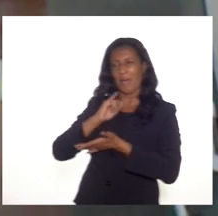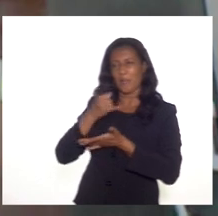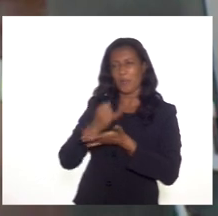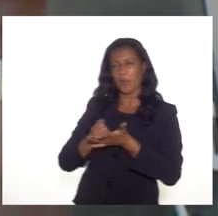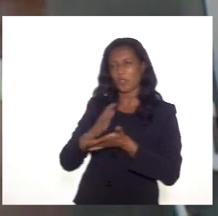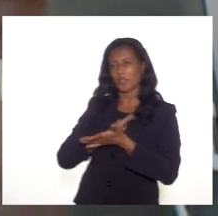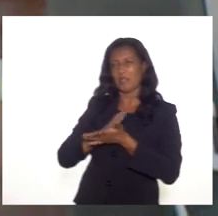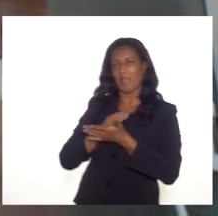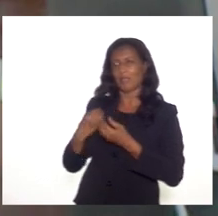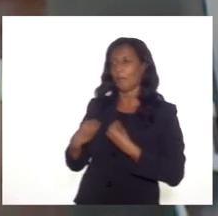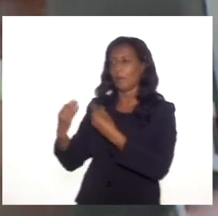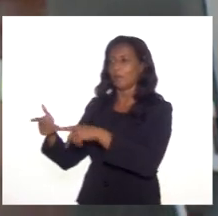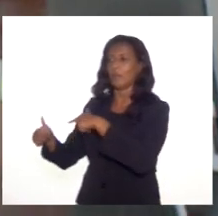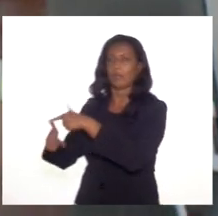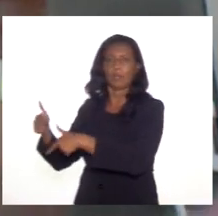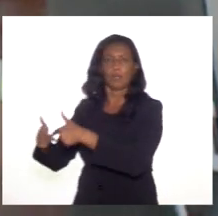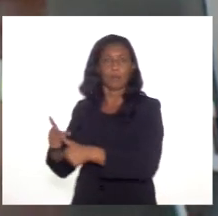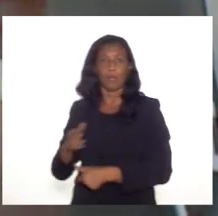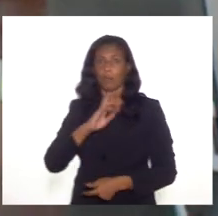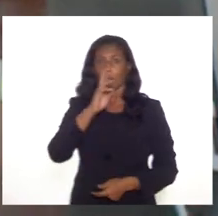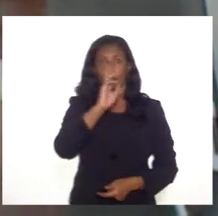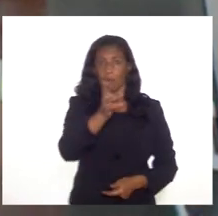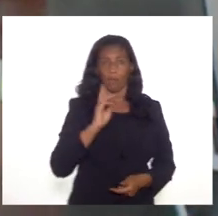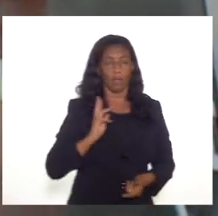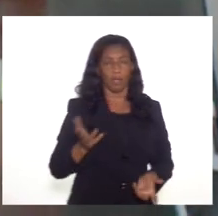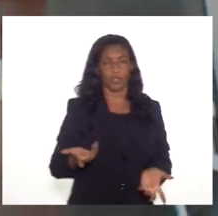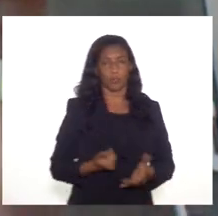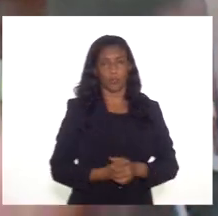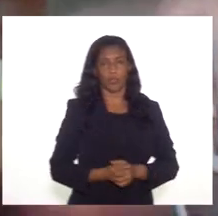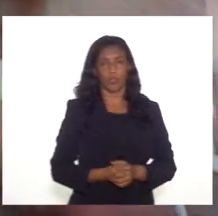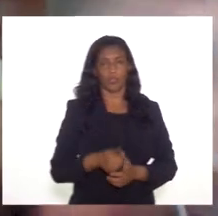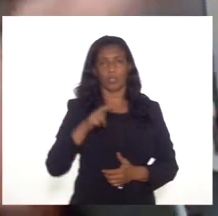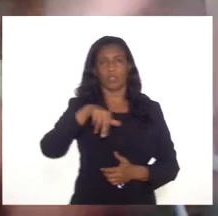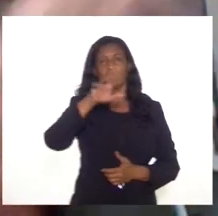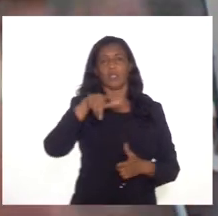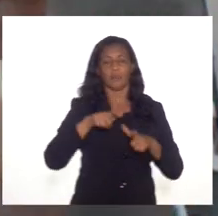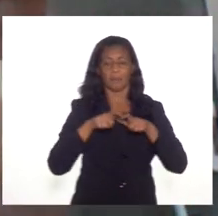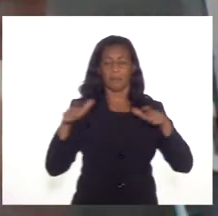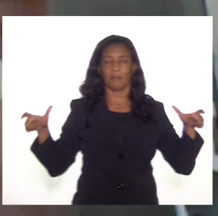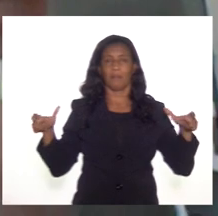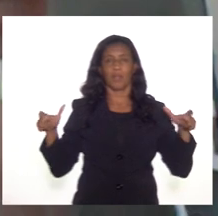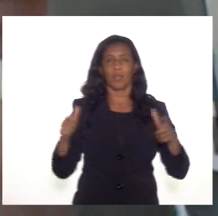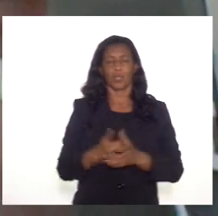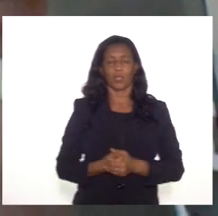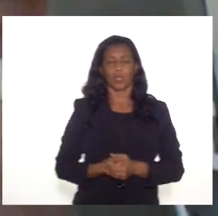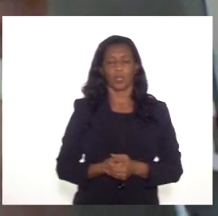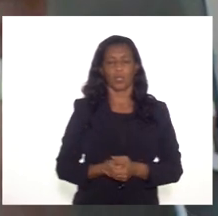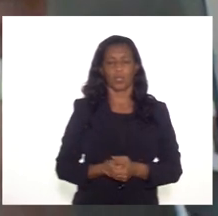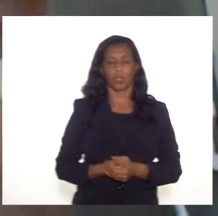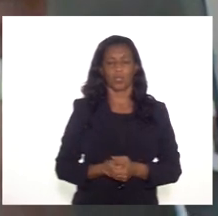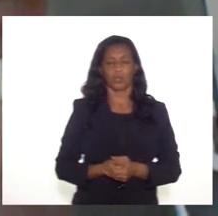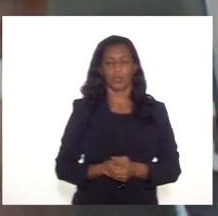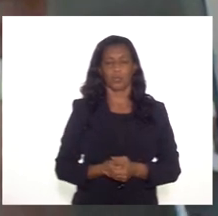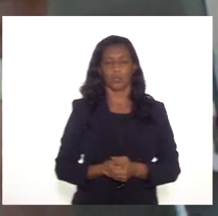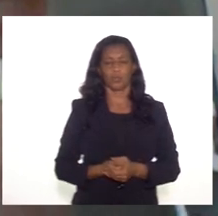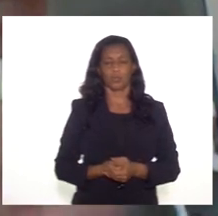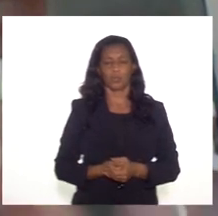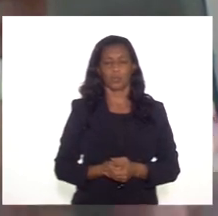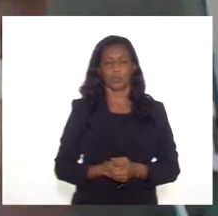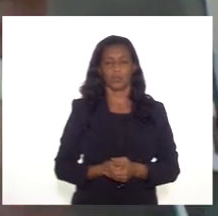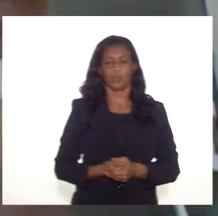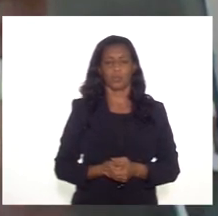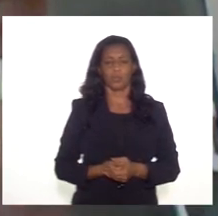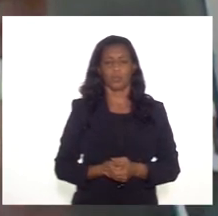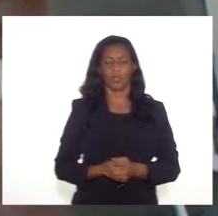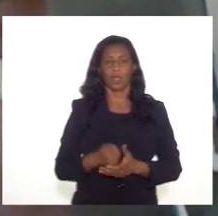para a nossa população. Isso ninguém responde. Quem são os maiores devedores desse Estado? Me diz quem são os maiores